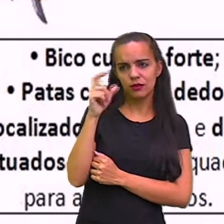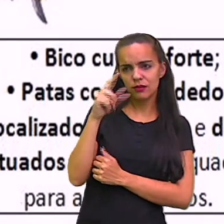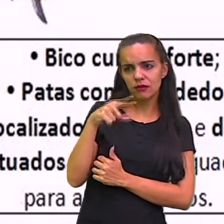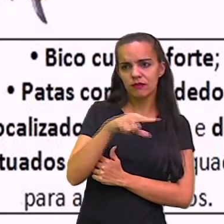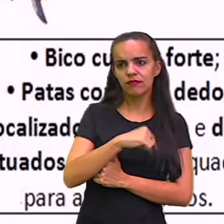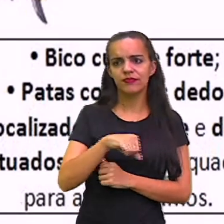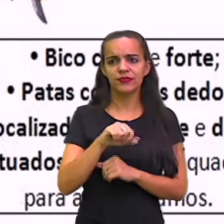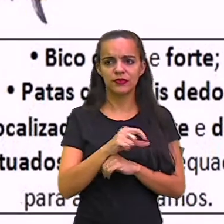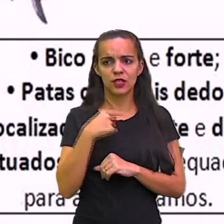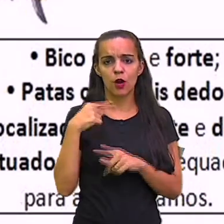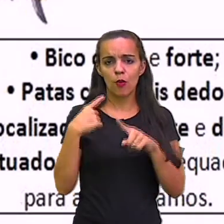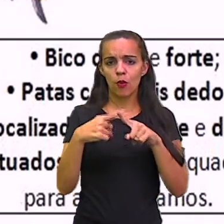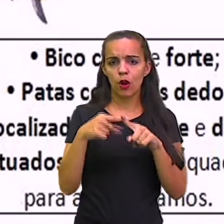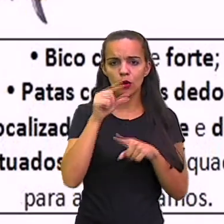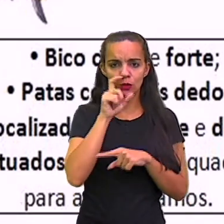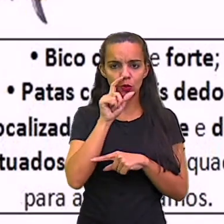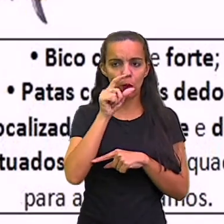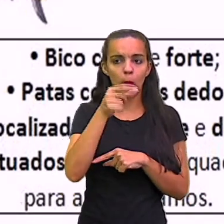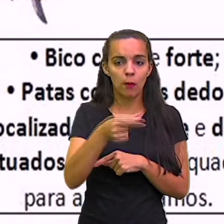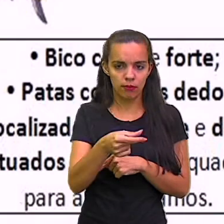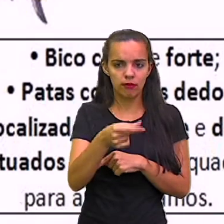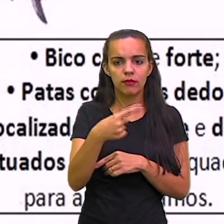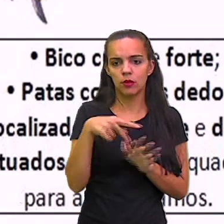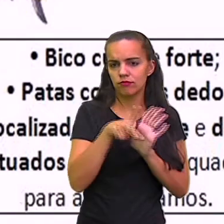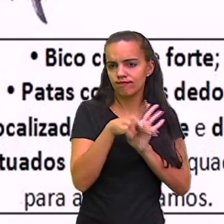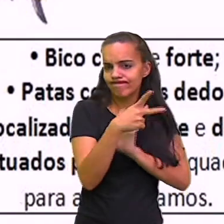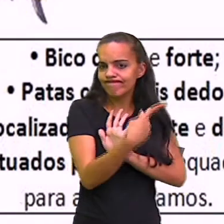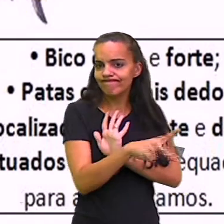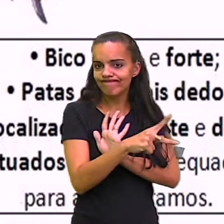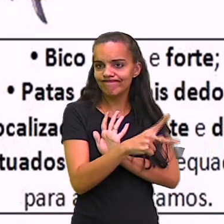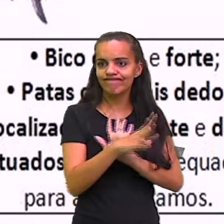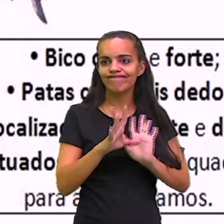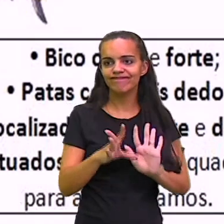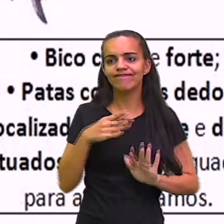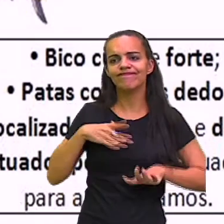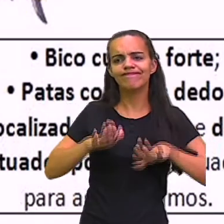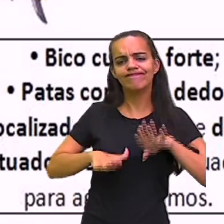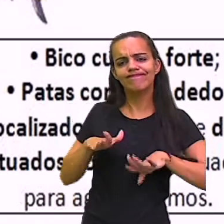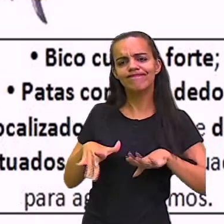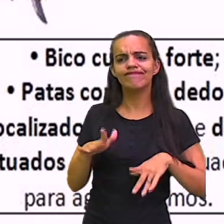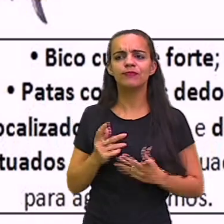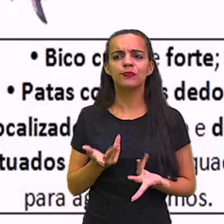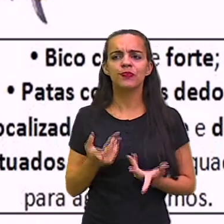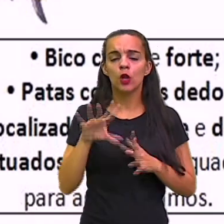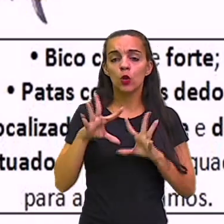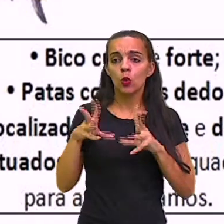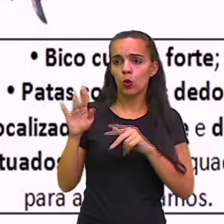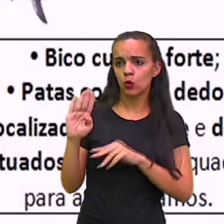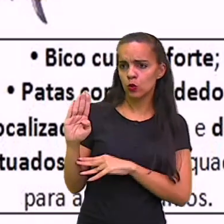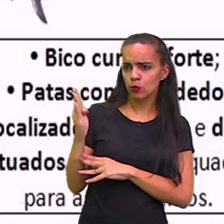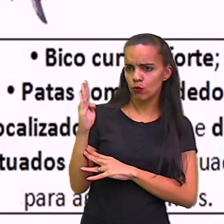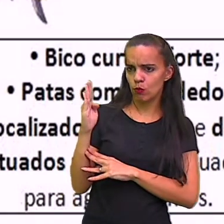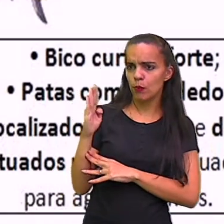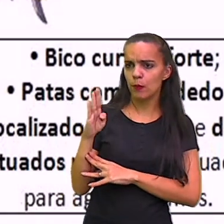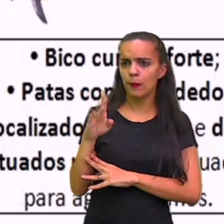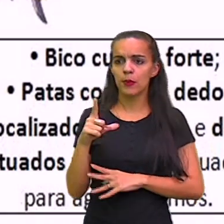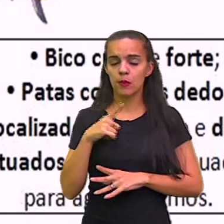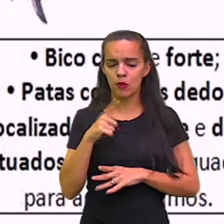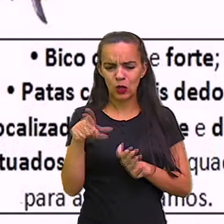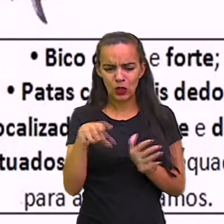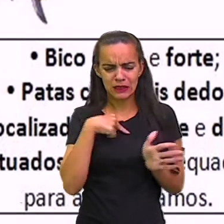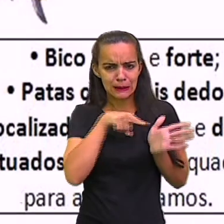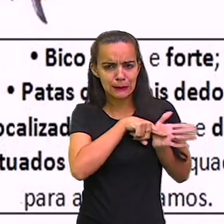longo e um bico marcante as últimas pesquisas de ornitólogos foram realizadas nos anos